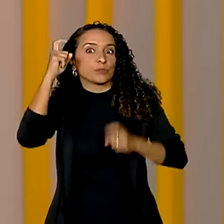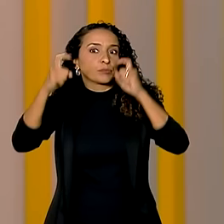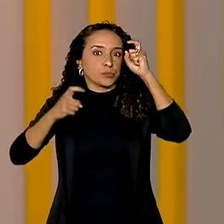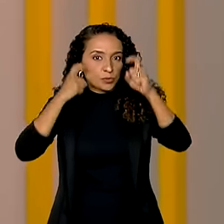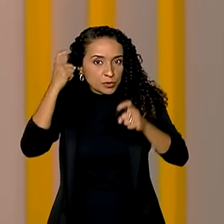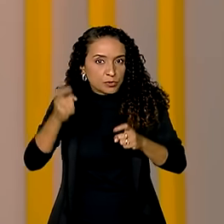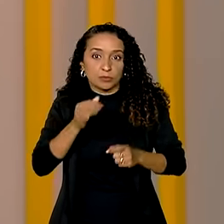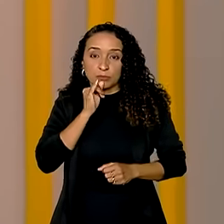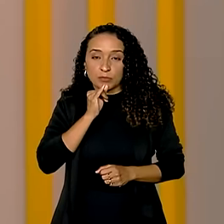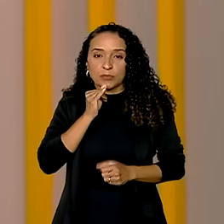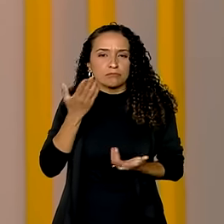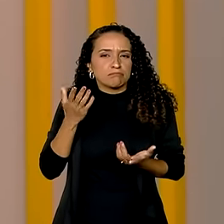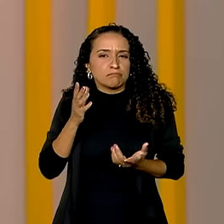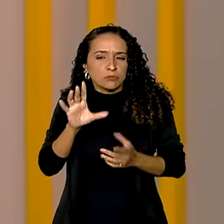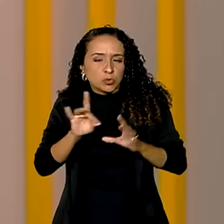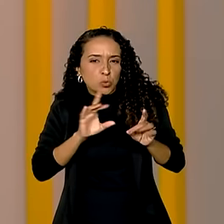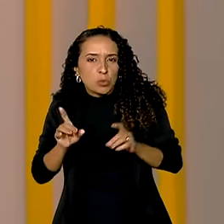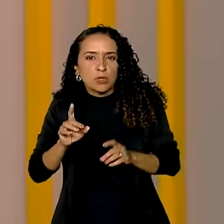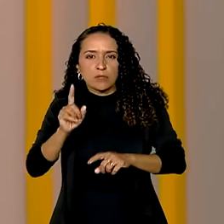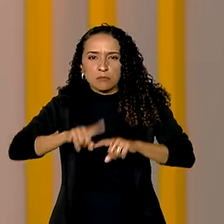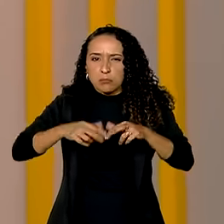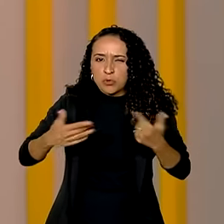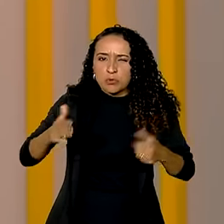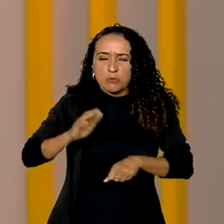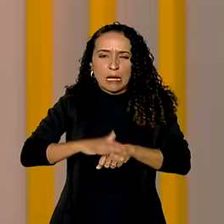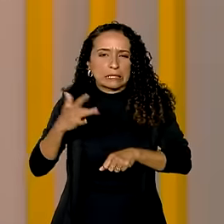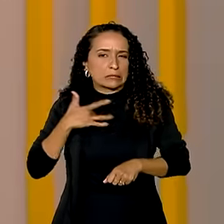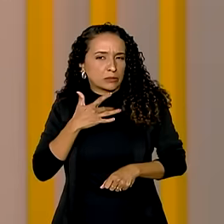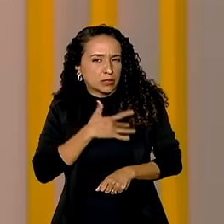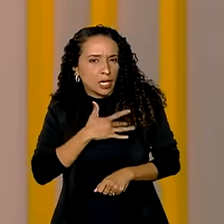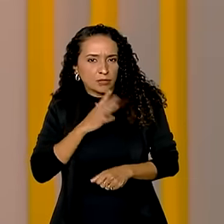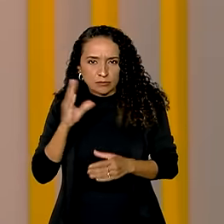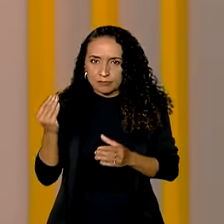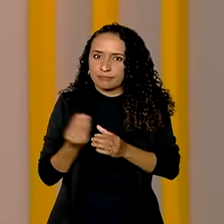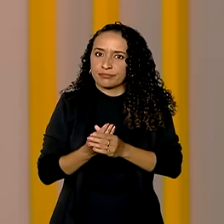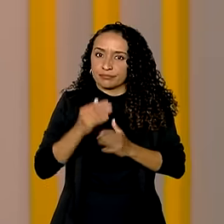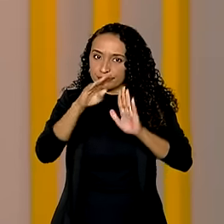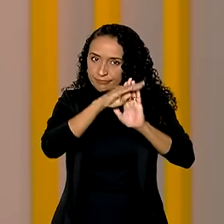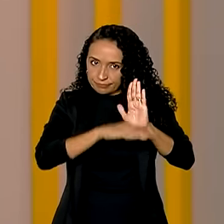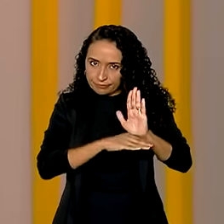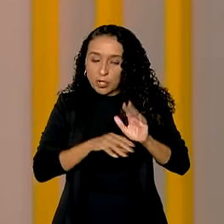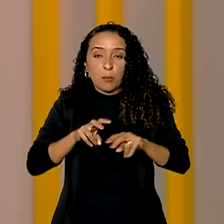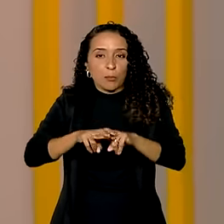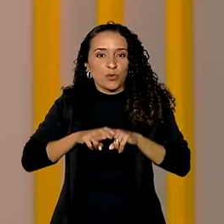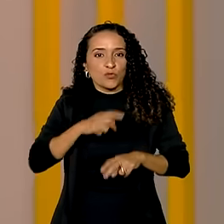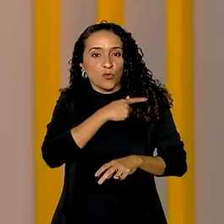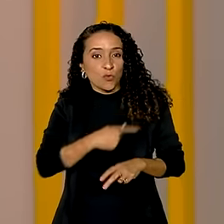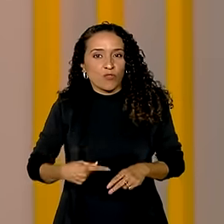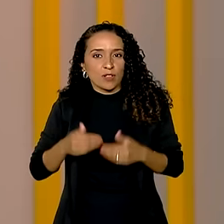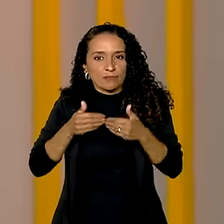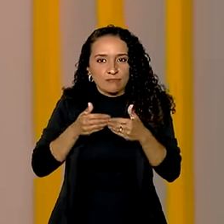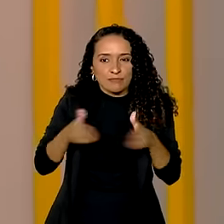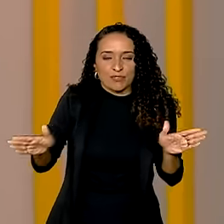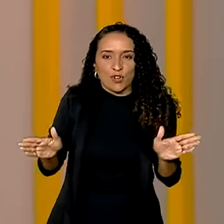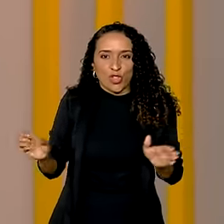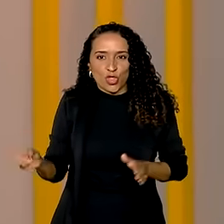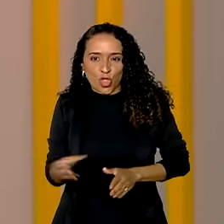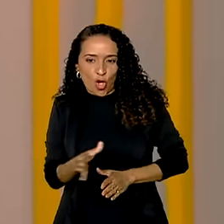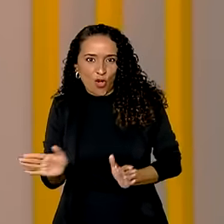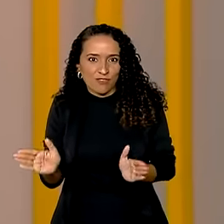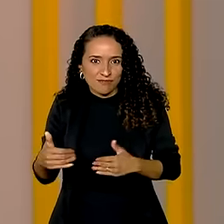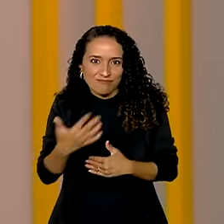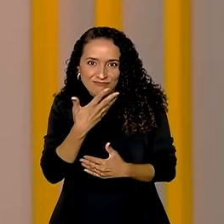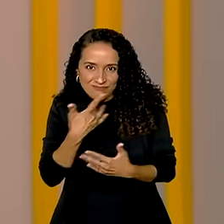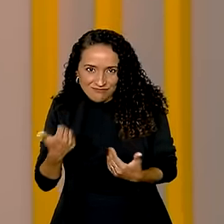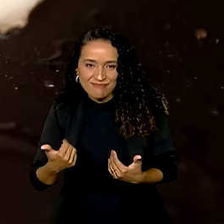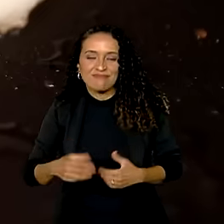preocupações, como procurar produtos mais saudáveis para fazer parte da lista. Por isso, o governo lançou a nova cesta